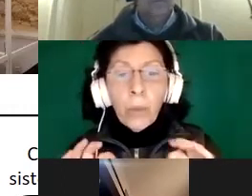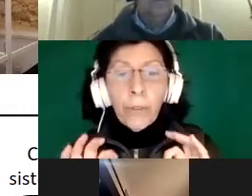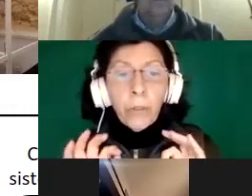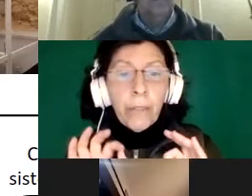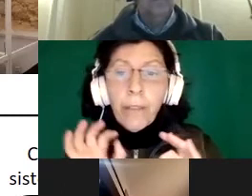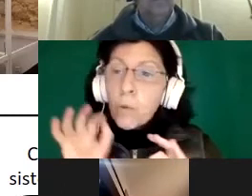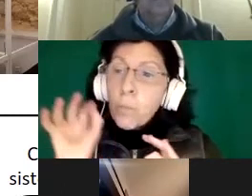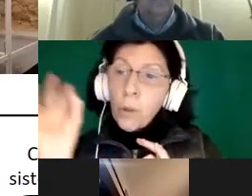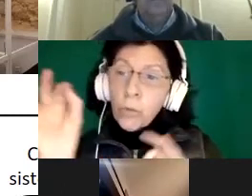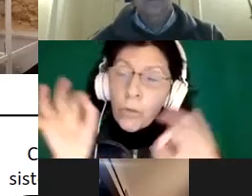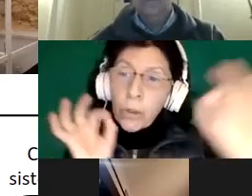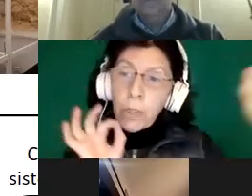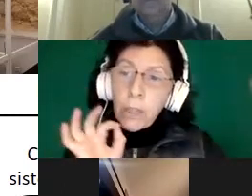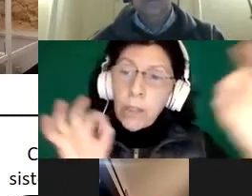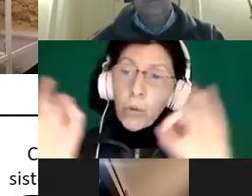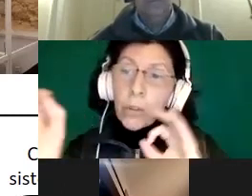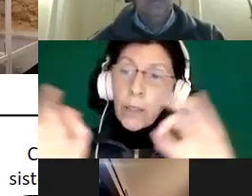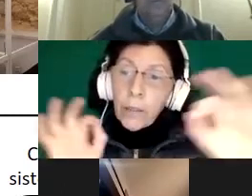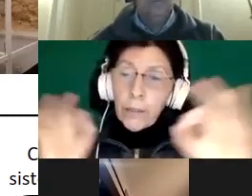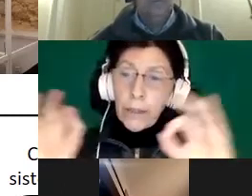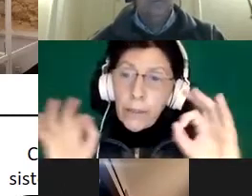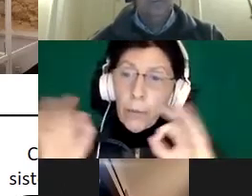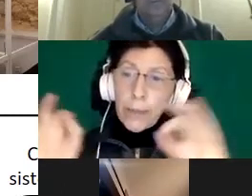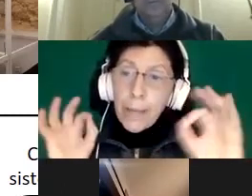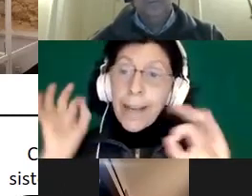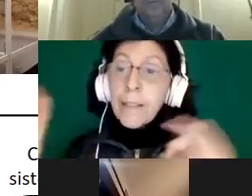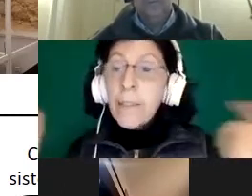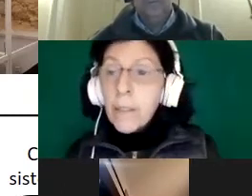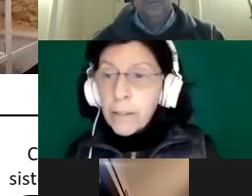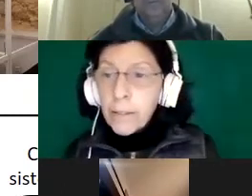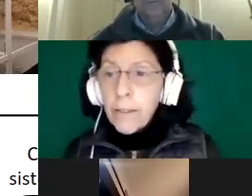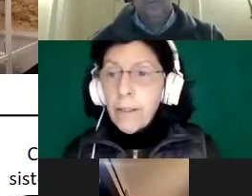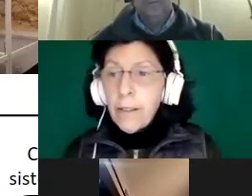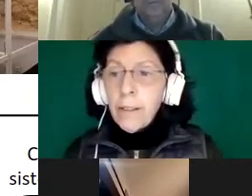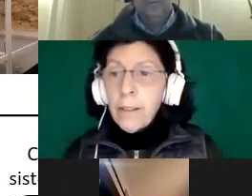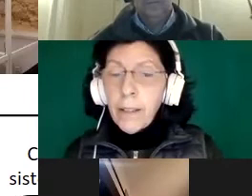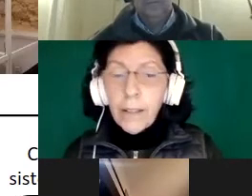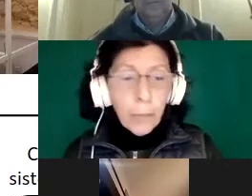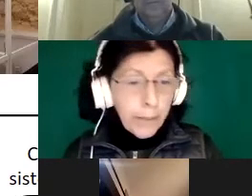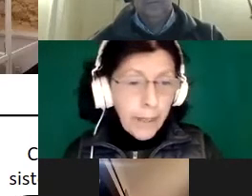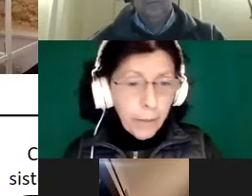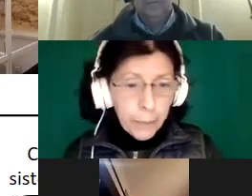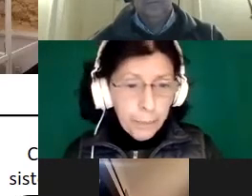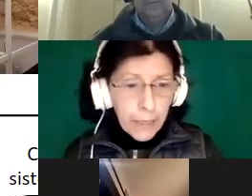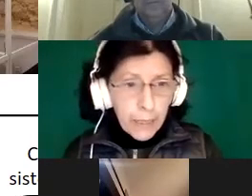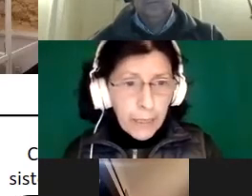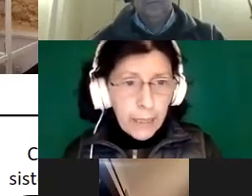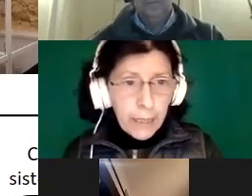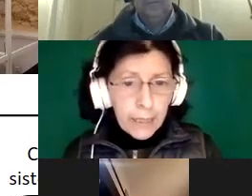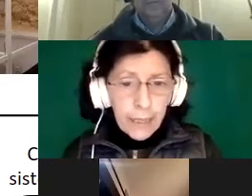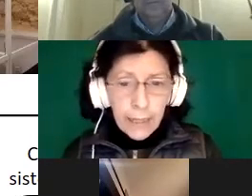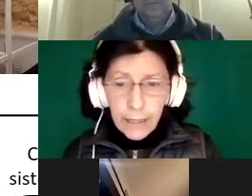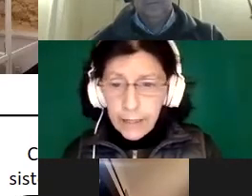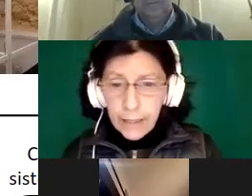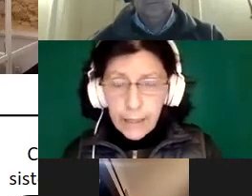O edifício tem vários pontos que nos ligam de uma maneira mais evidente a esse passado,